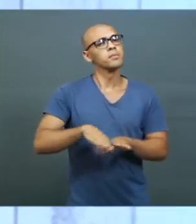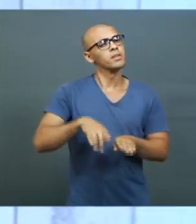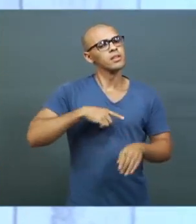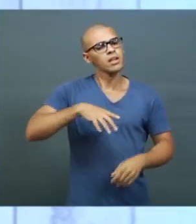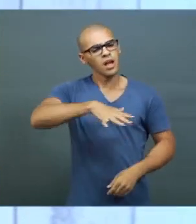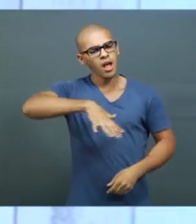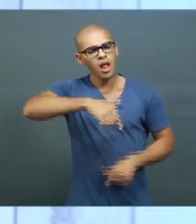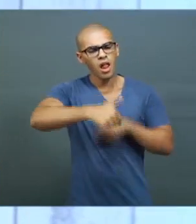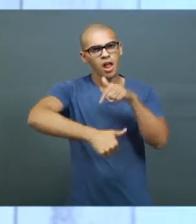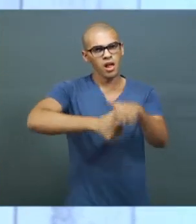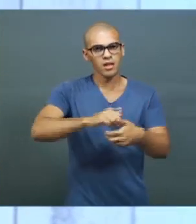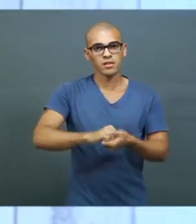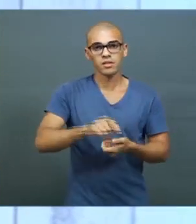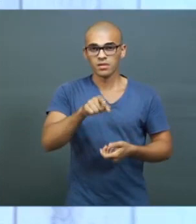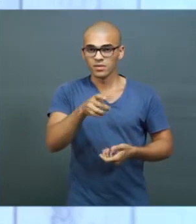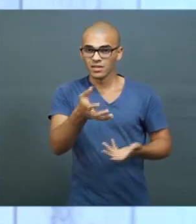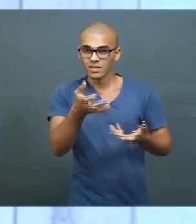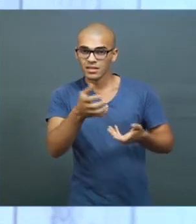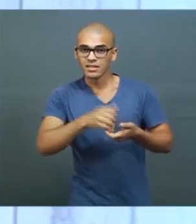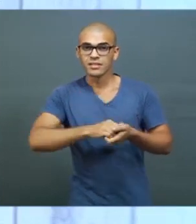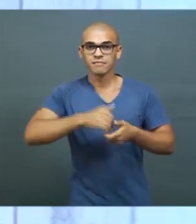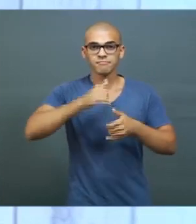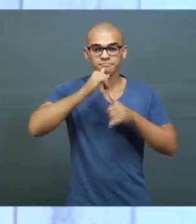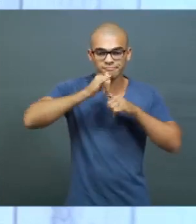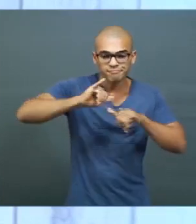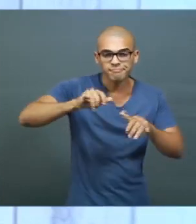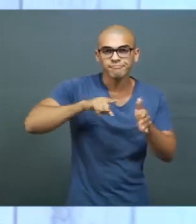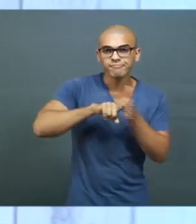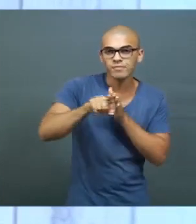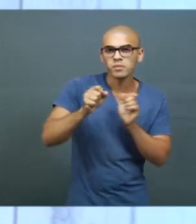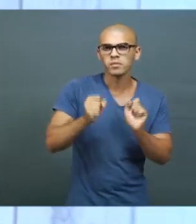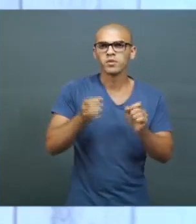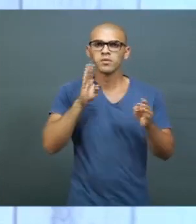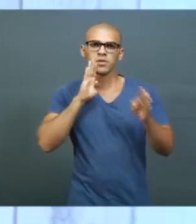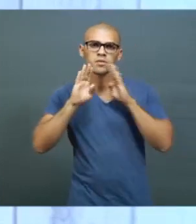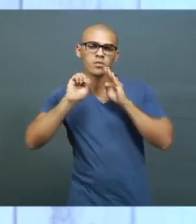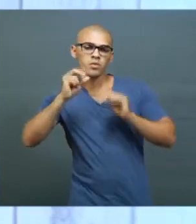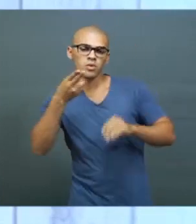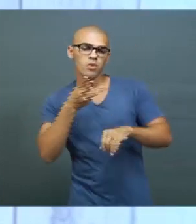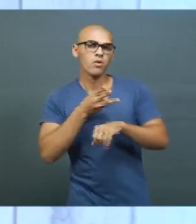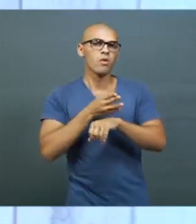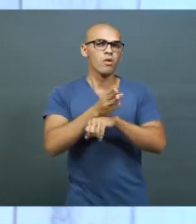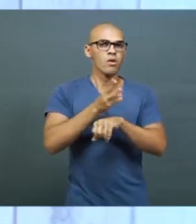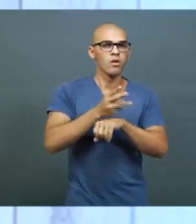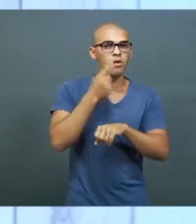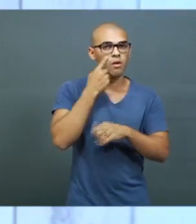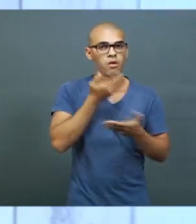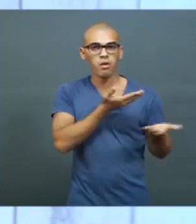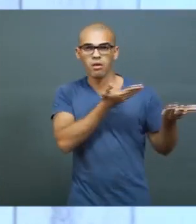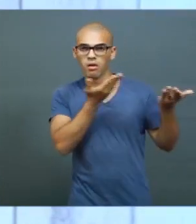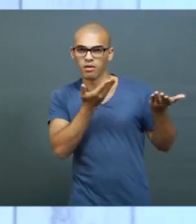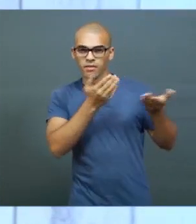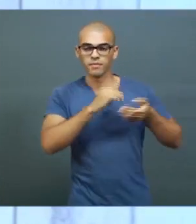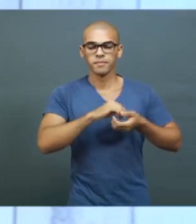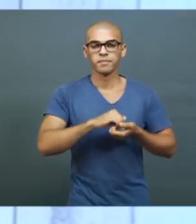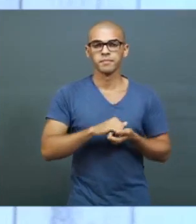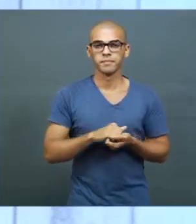suas dúvidas para a nossa página da TV Universitária no Facebook ou no nosso WhatsApp. Anota o número